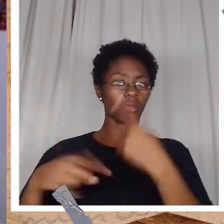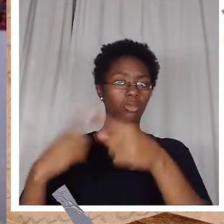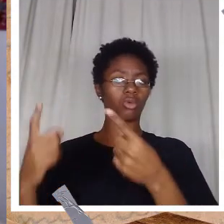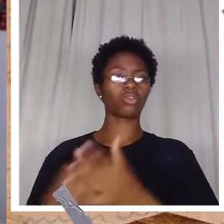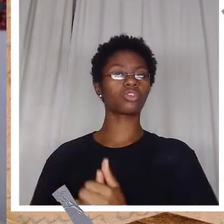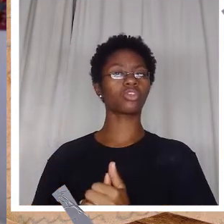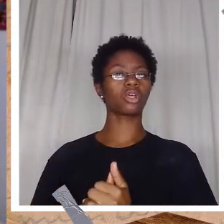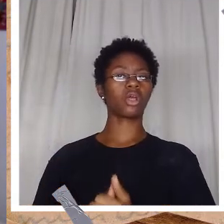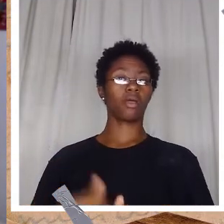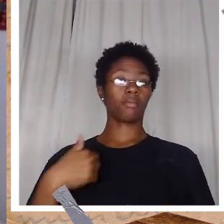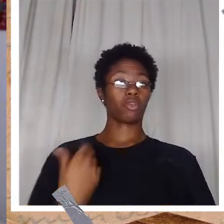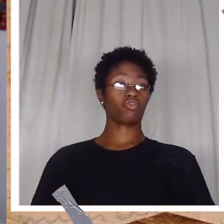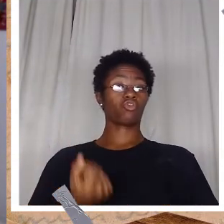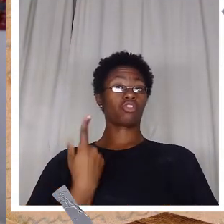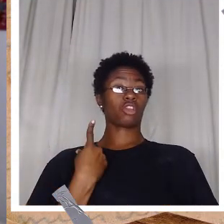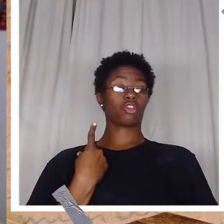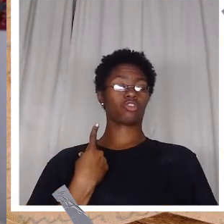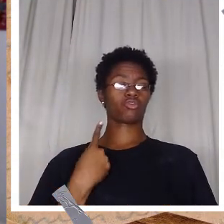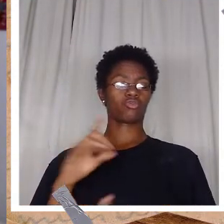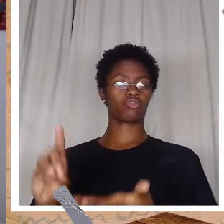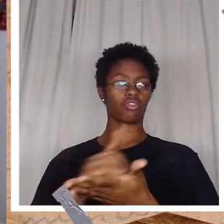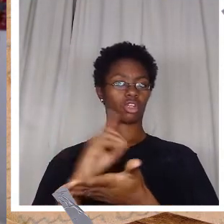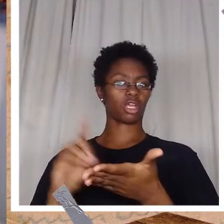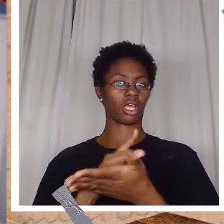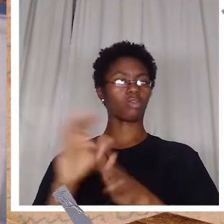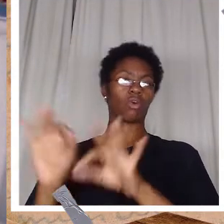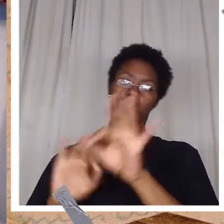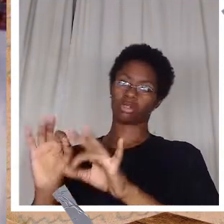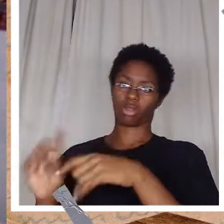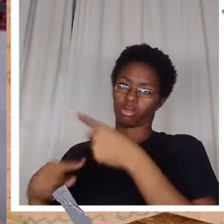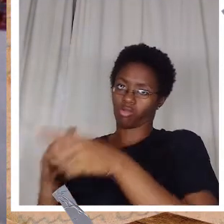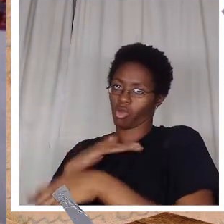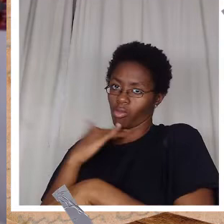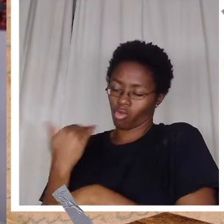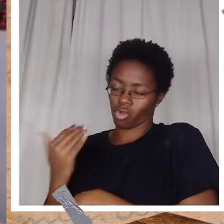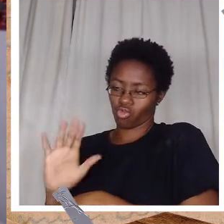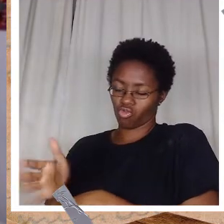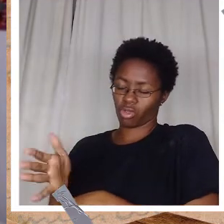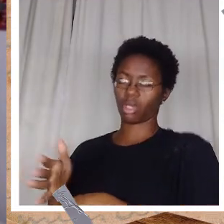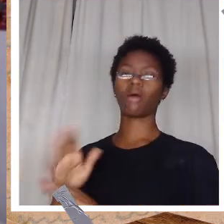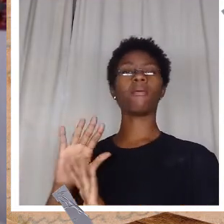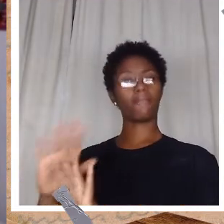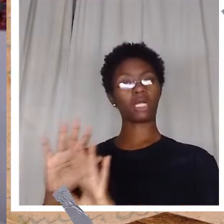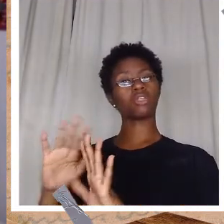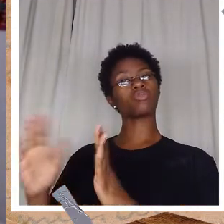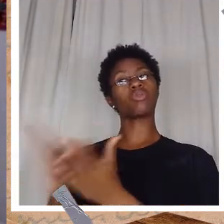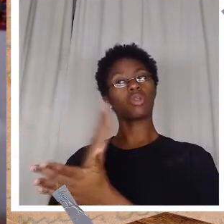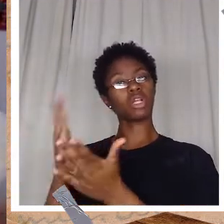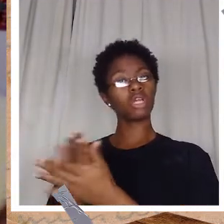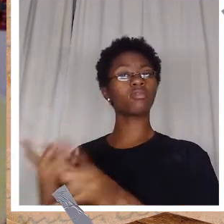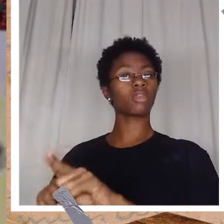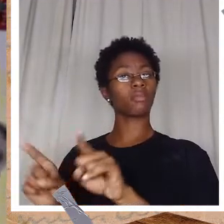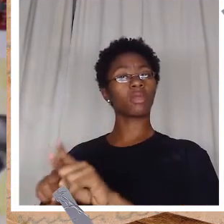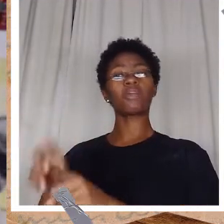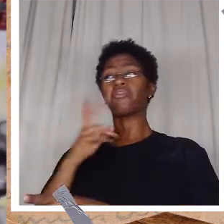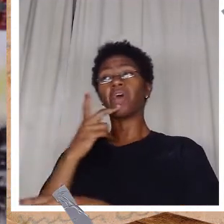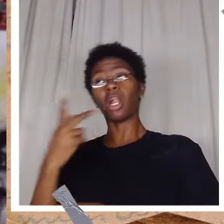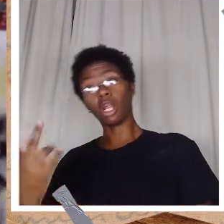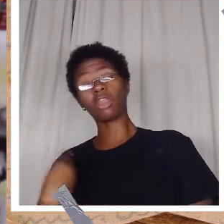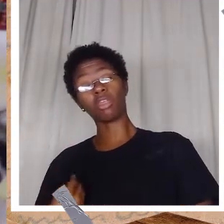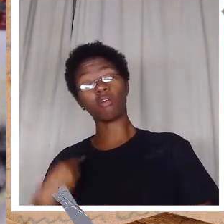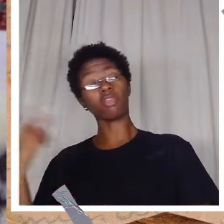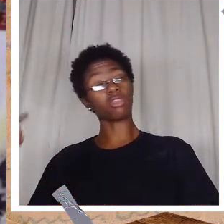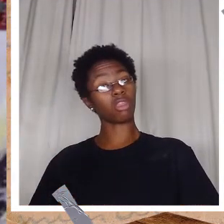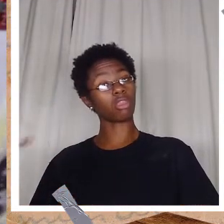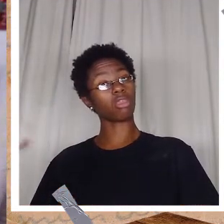Estranho Diário, que ela fez, também foi organizado depois, livro escrito sobre ela, Onde Está a Felicidade, que é uma